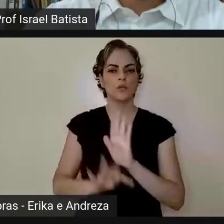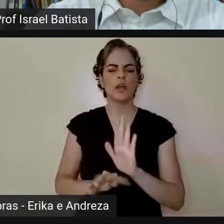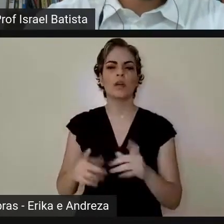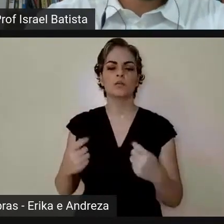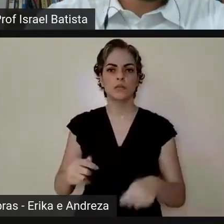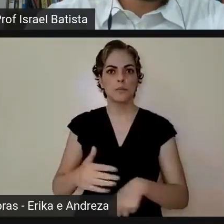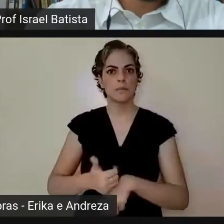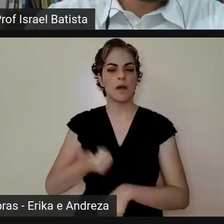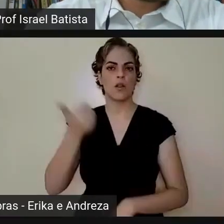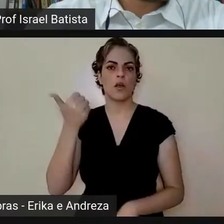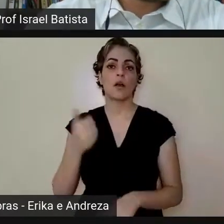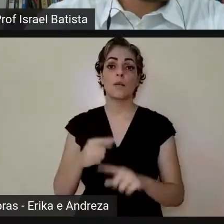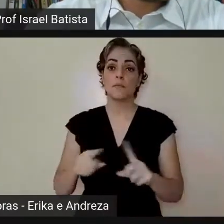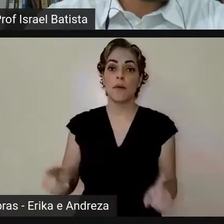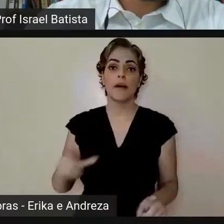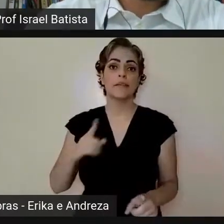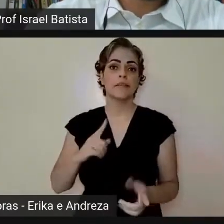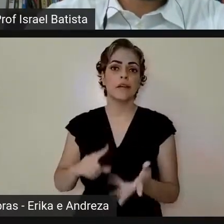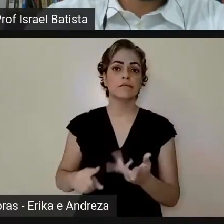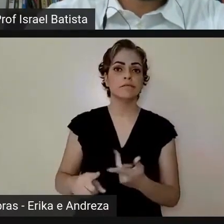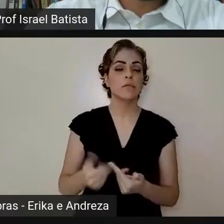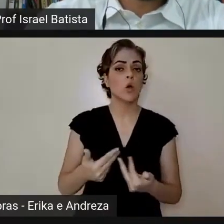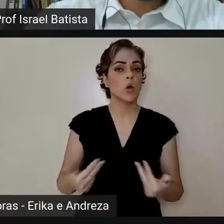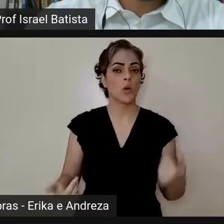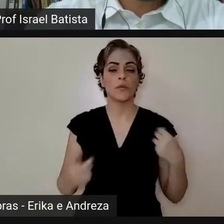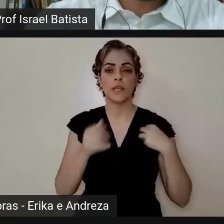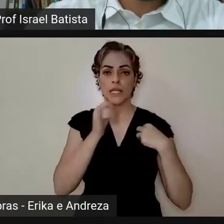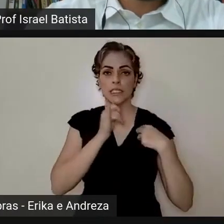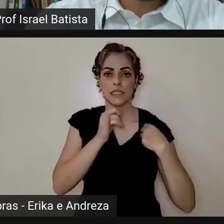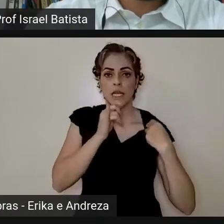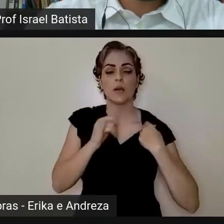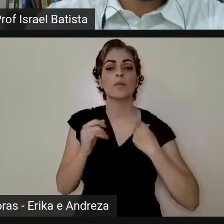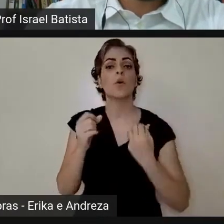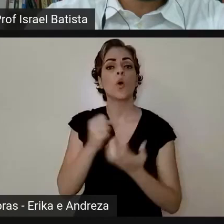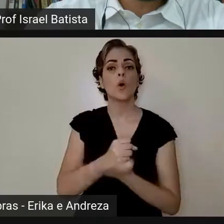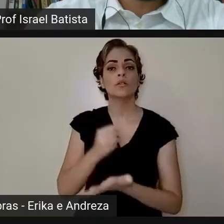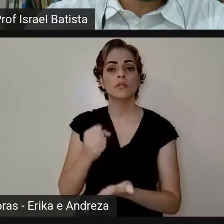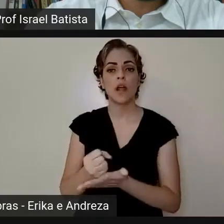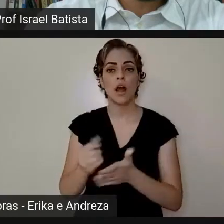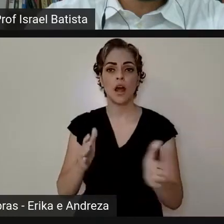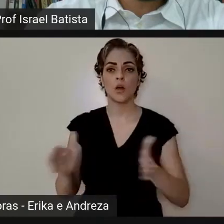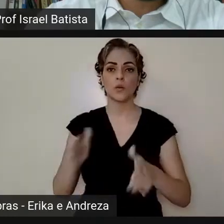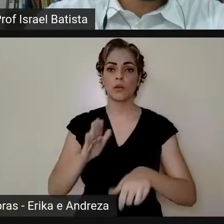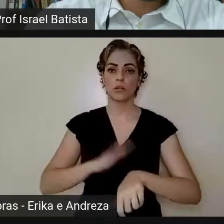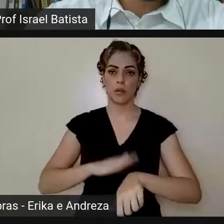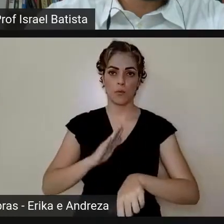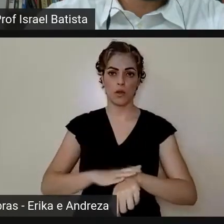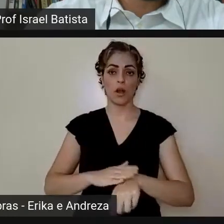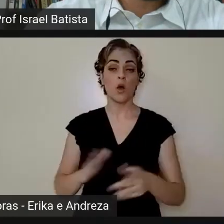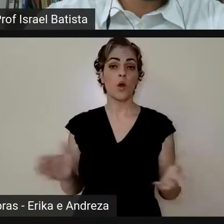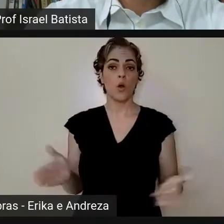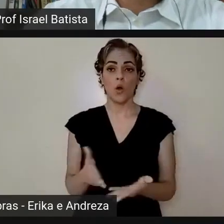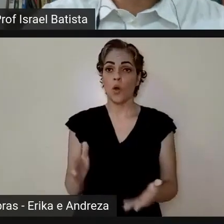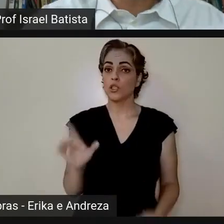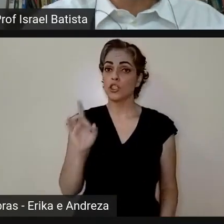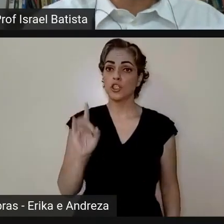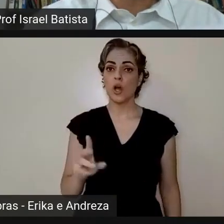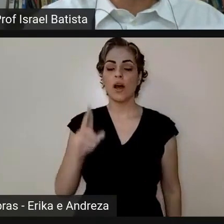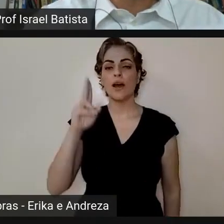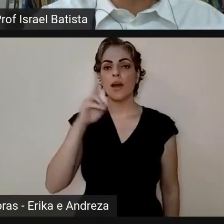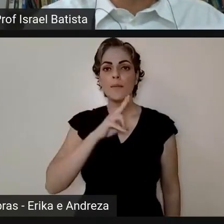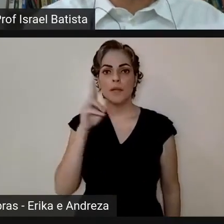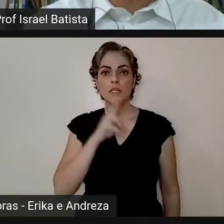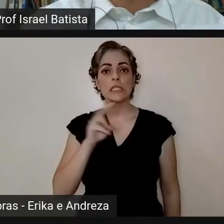tem princípios ali importantes. O primeiro deles, contratos temporários, que hoje são só em situações emergenciais, de